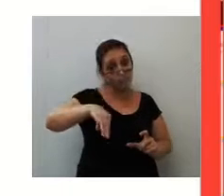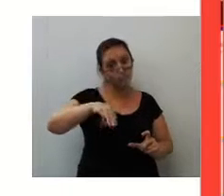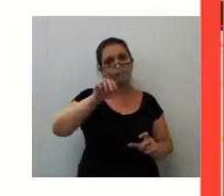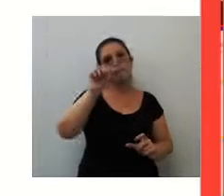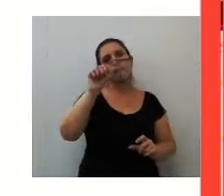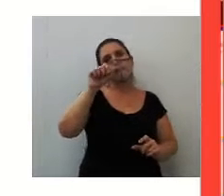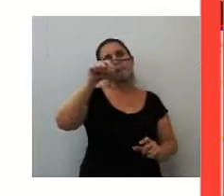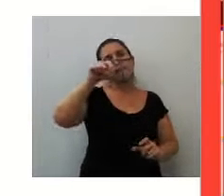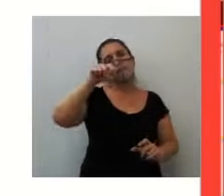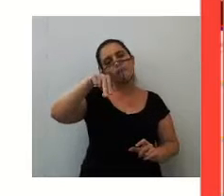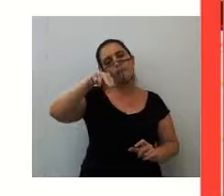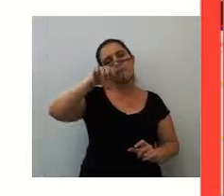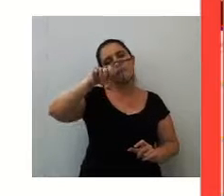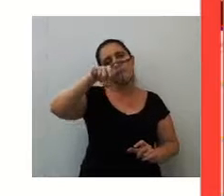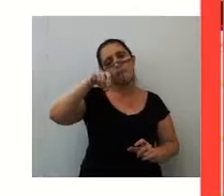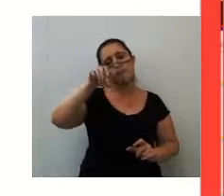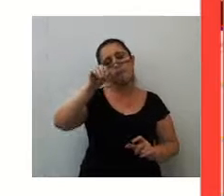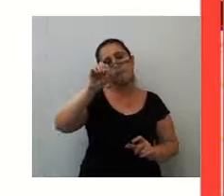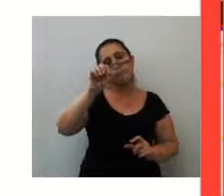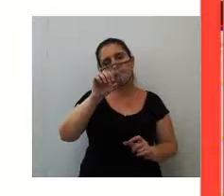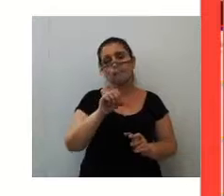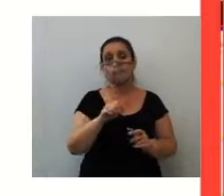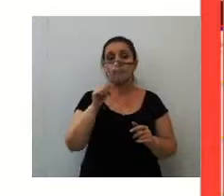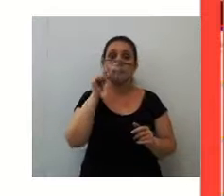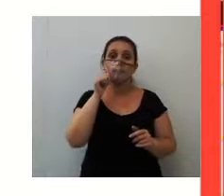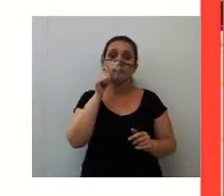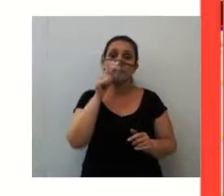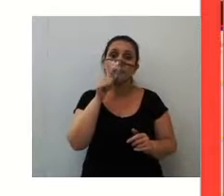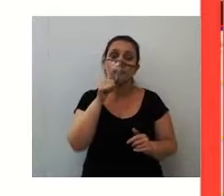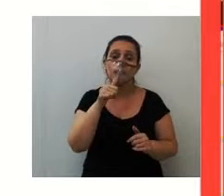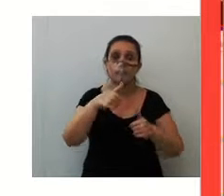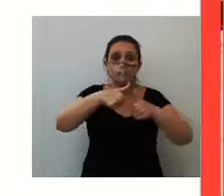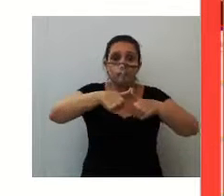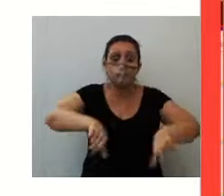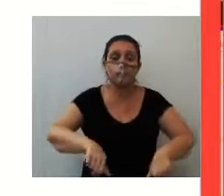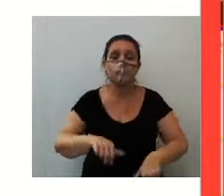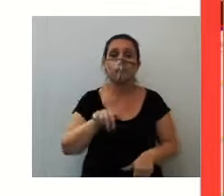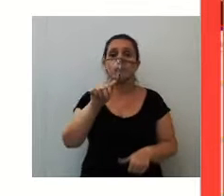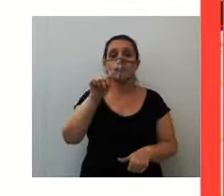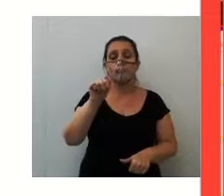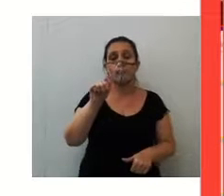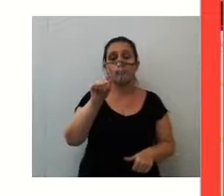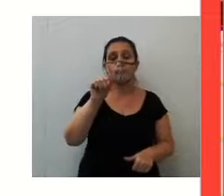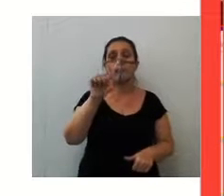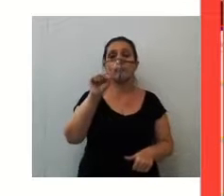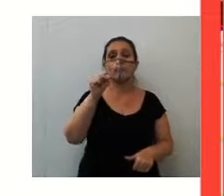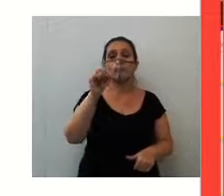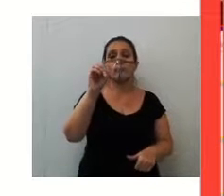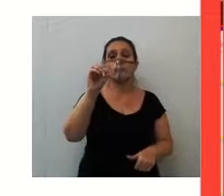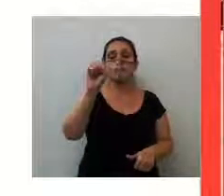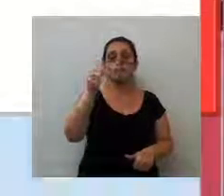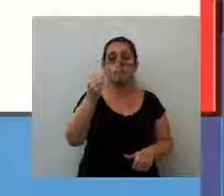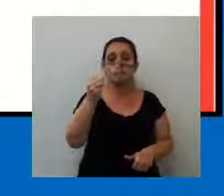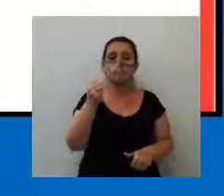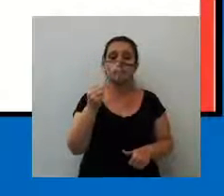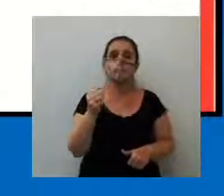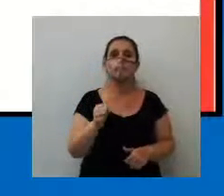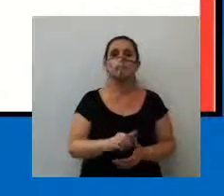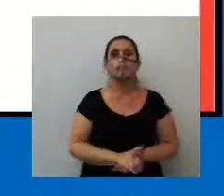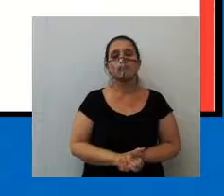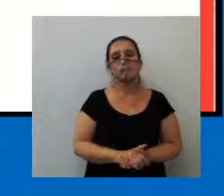beleza as meninas ficaram a sós no quarto beleza este a sócio aqui